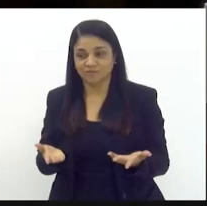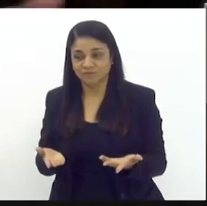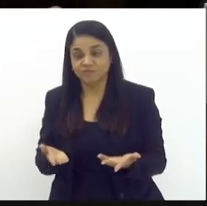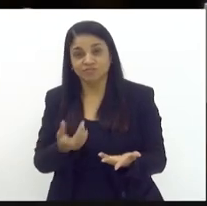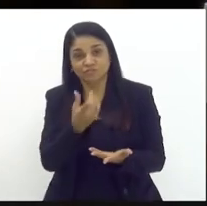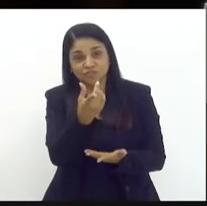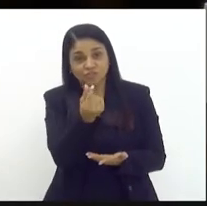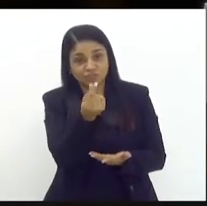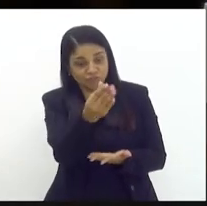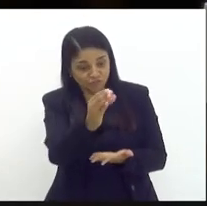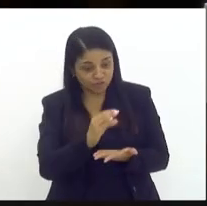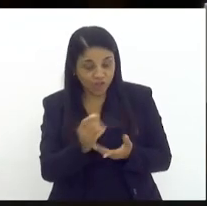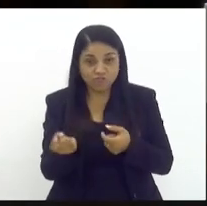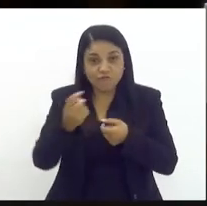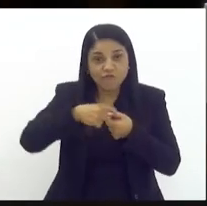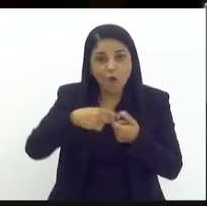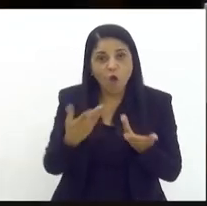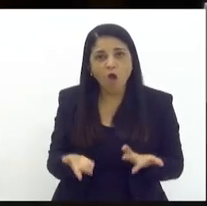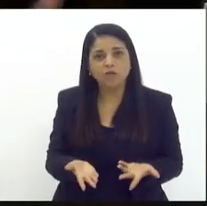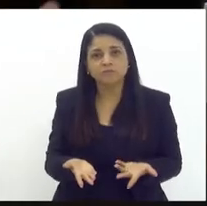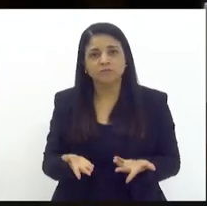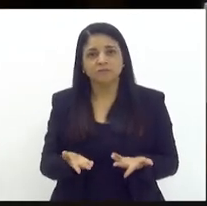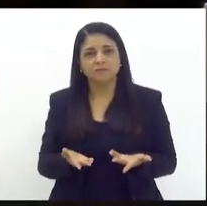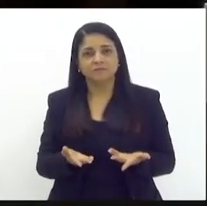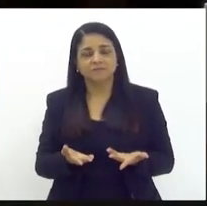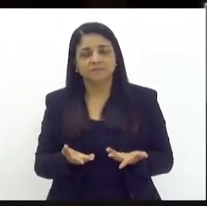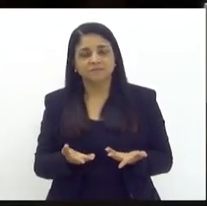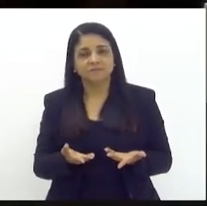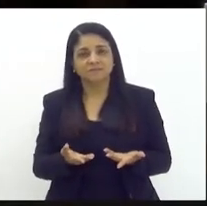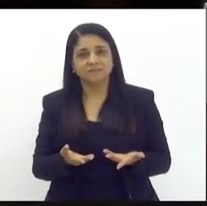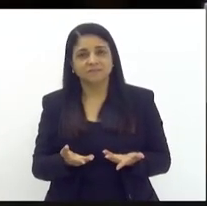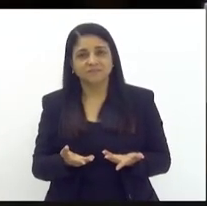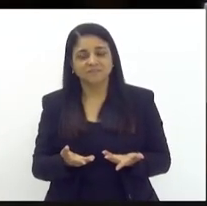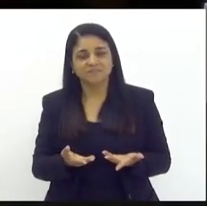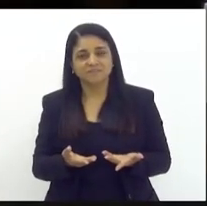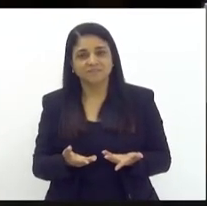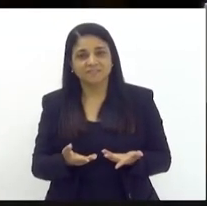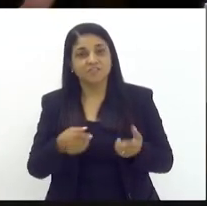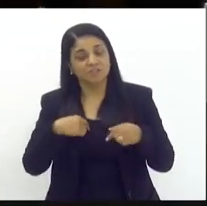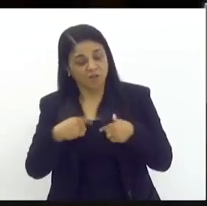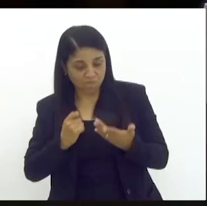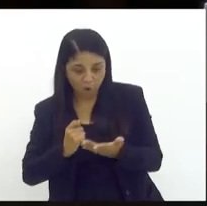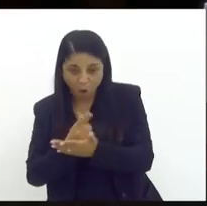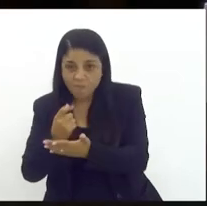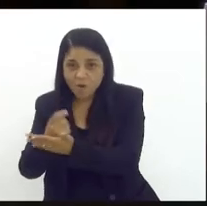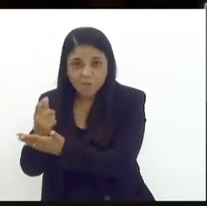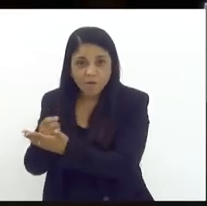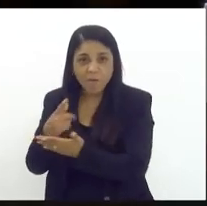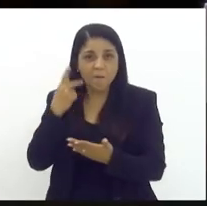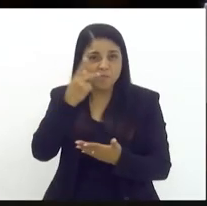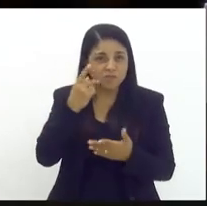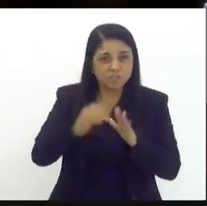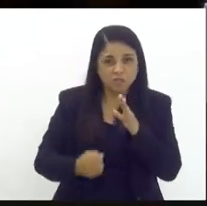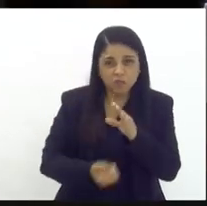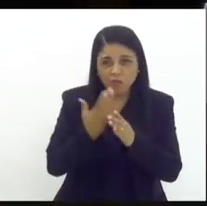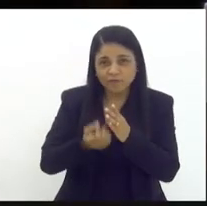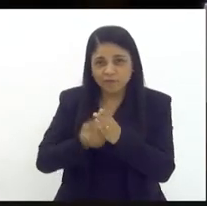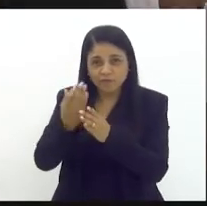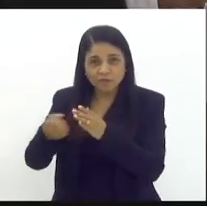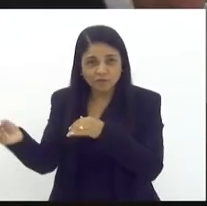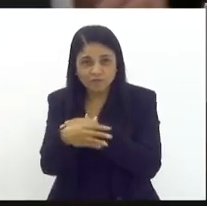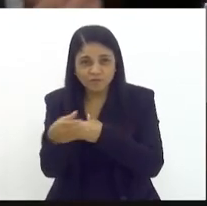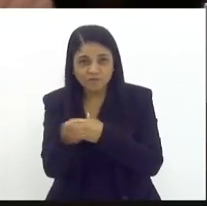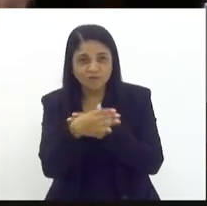que isso não é uma boa política ou seja aumentar o poder de compra quem tem pouco poder de compra é melhor fazer outras políticas ou de transferência de renda